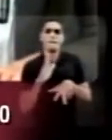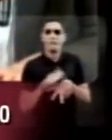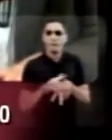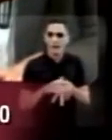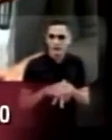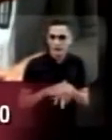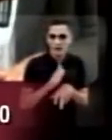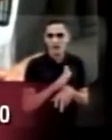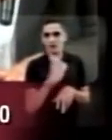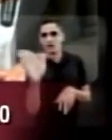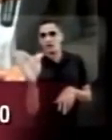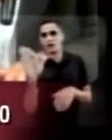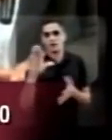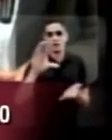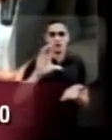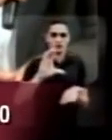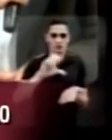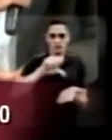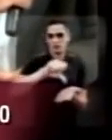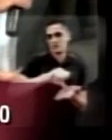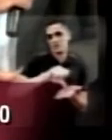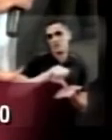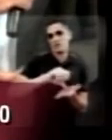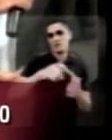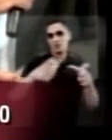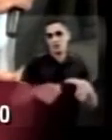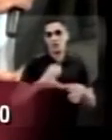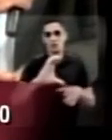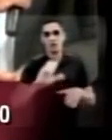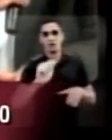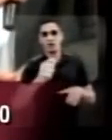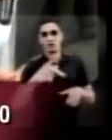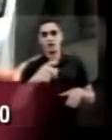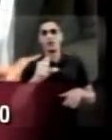que tem álcool e droga, que tem esse tipo de coisa,